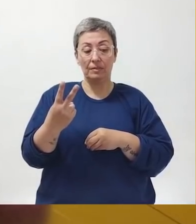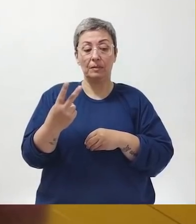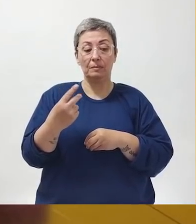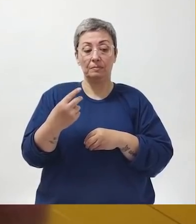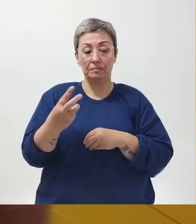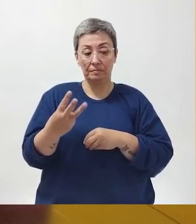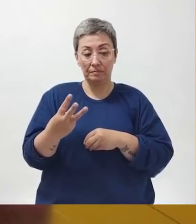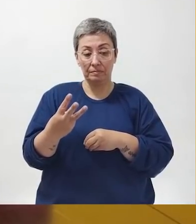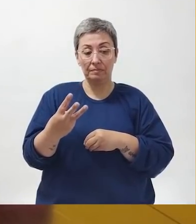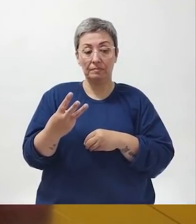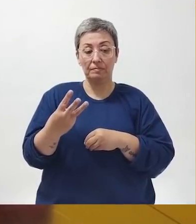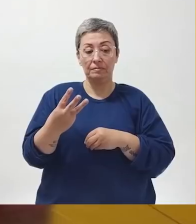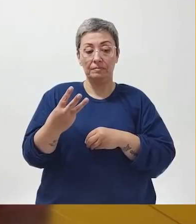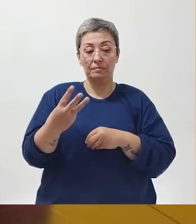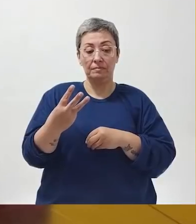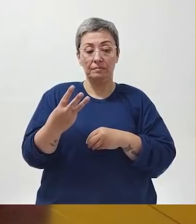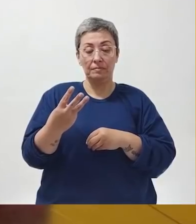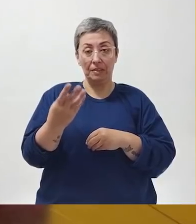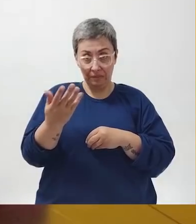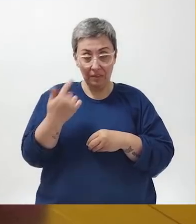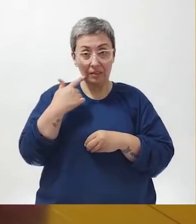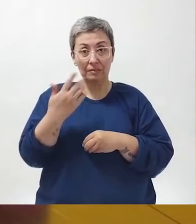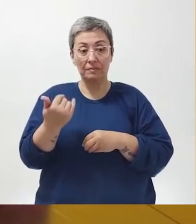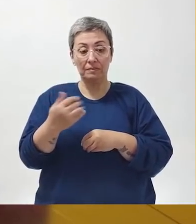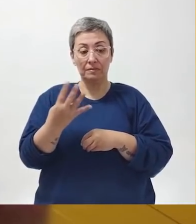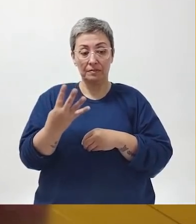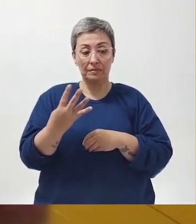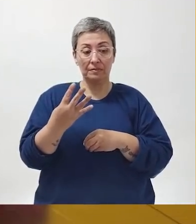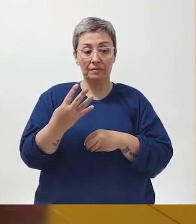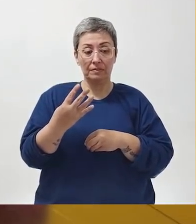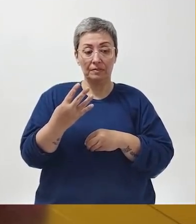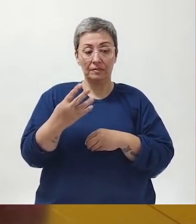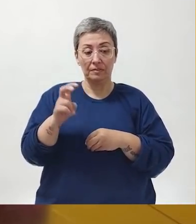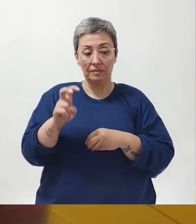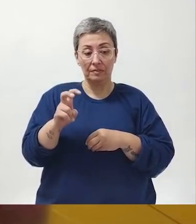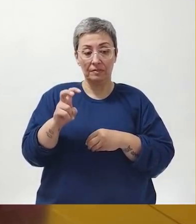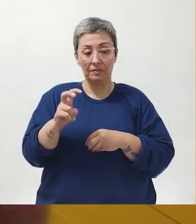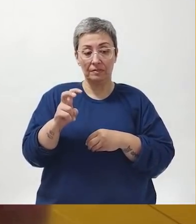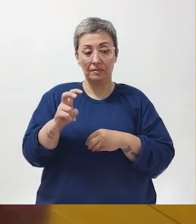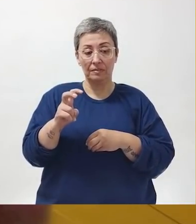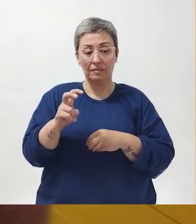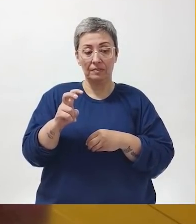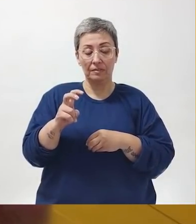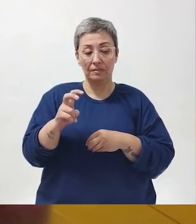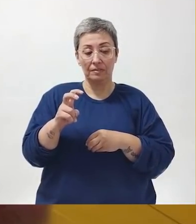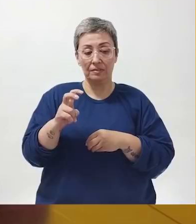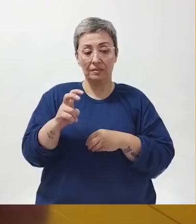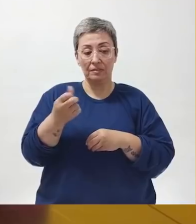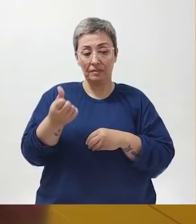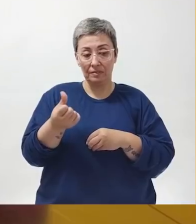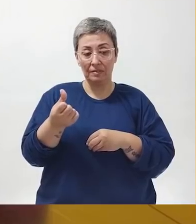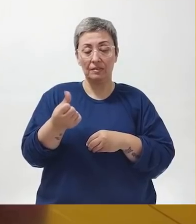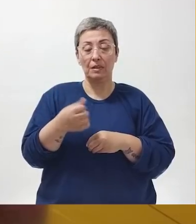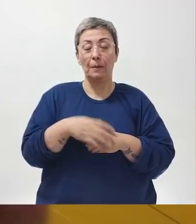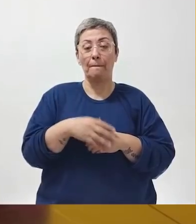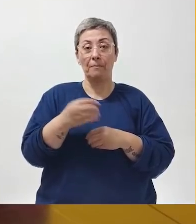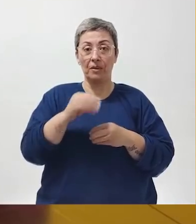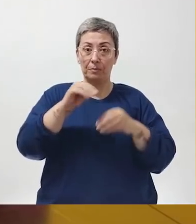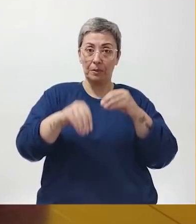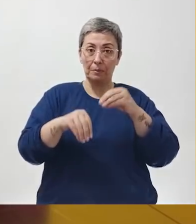como eu falei, dessa questão da dinamicidade da língua, do processo de transformação que o falante impõe ao idioma de forma natural, de forma